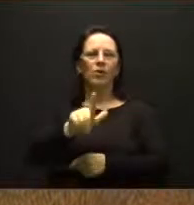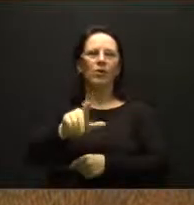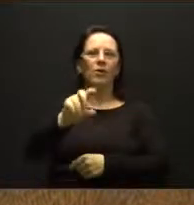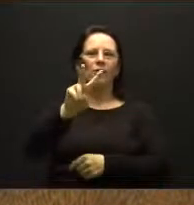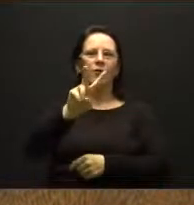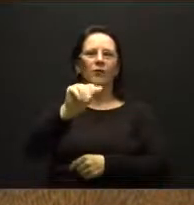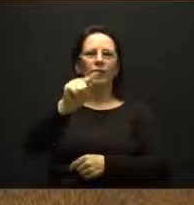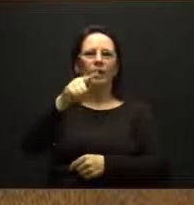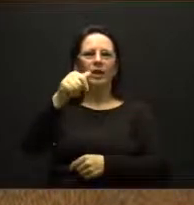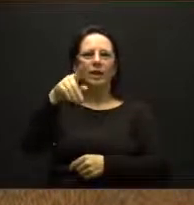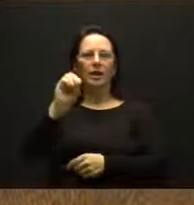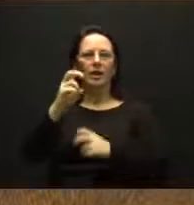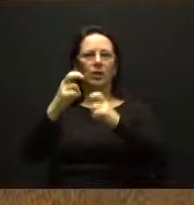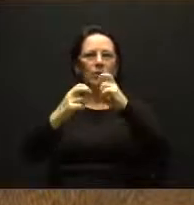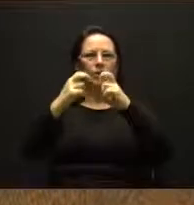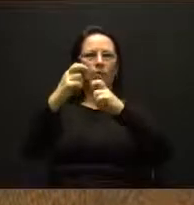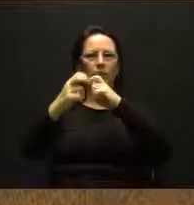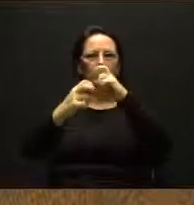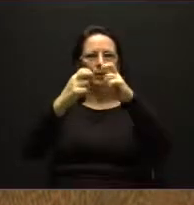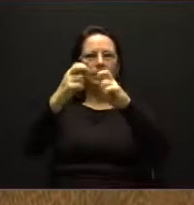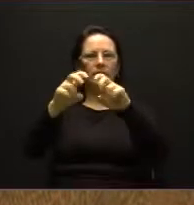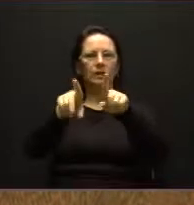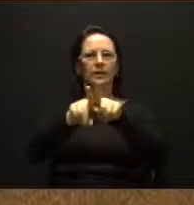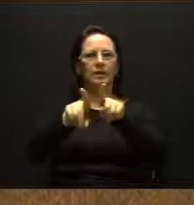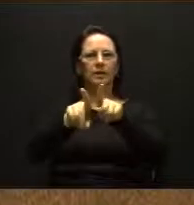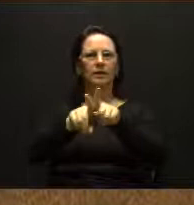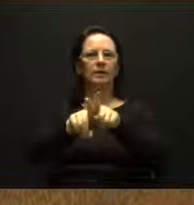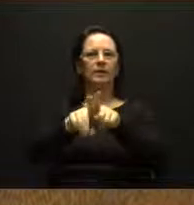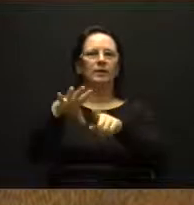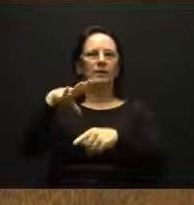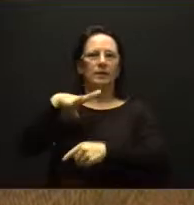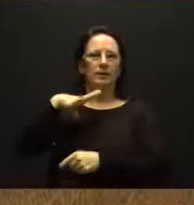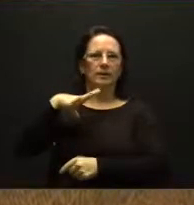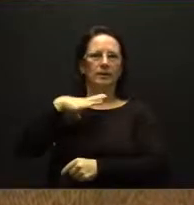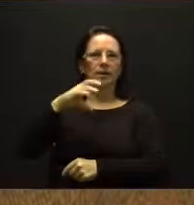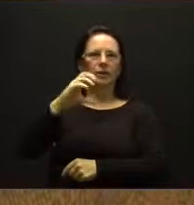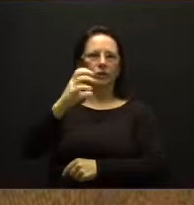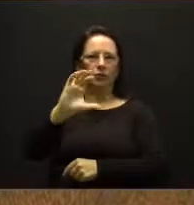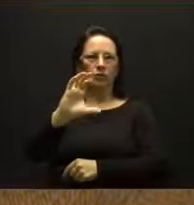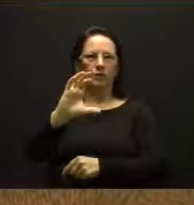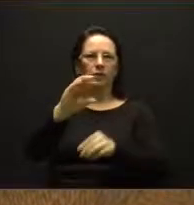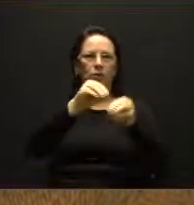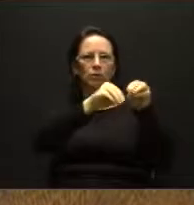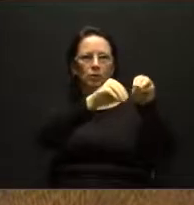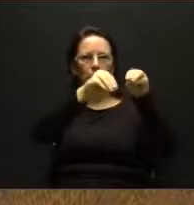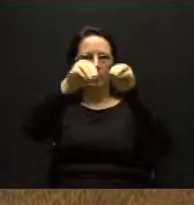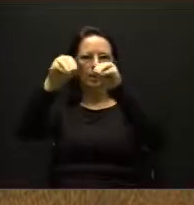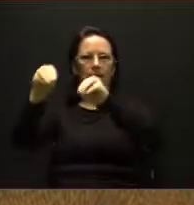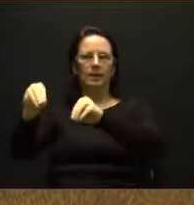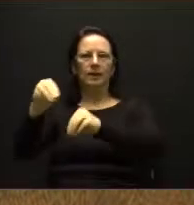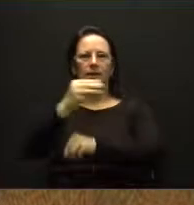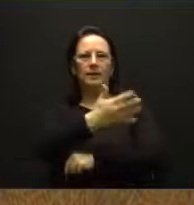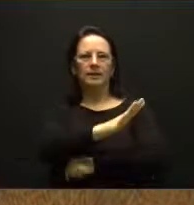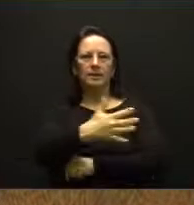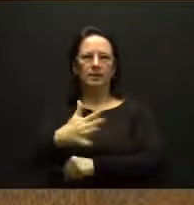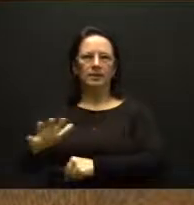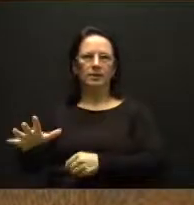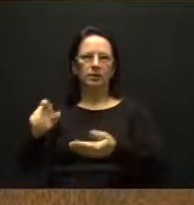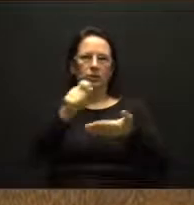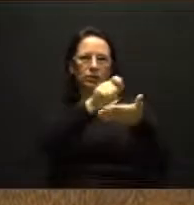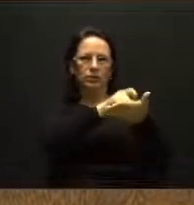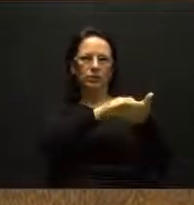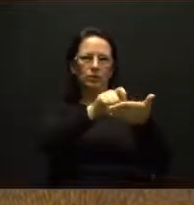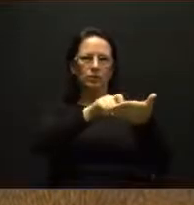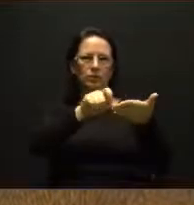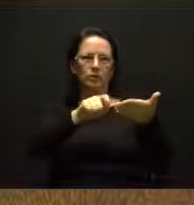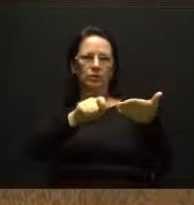passageiros ou até mesmo brt da cidade de cubatão a cidade de santos falar do neném nameth